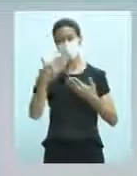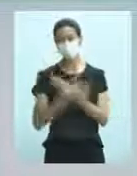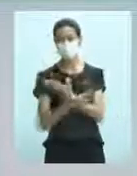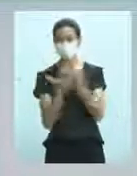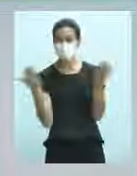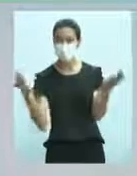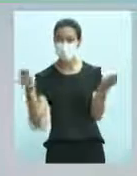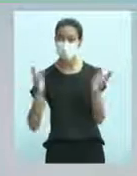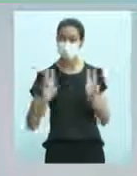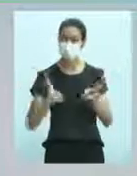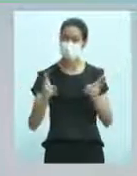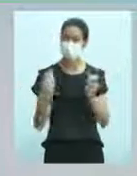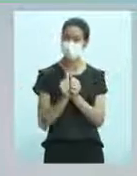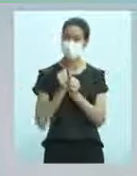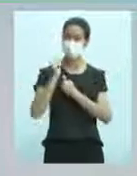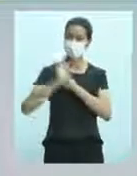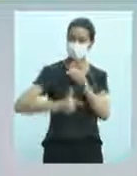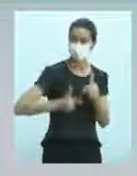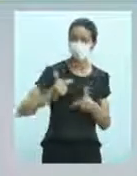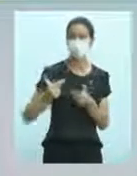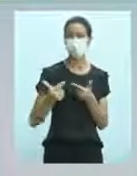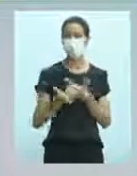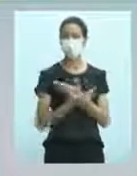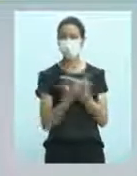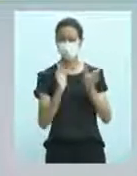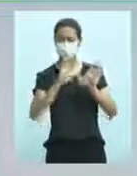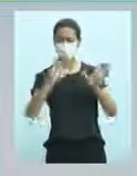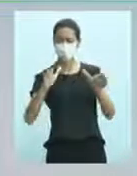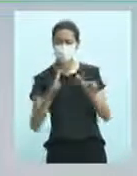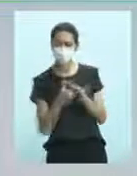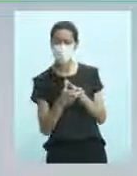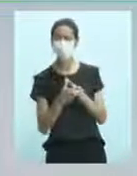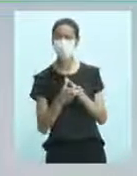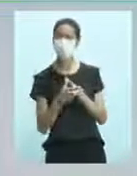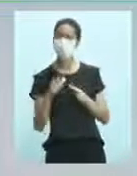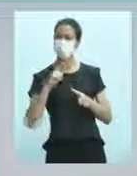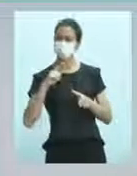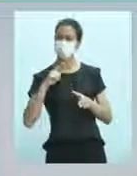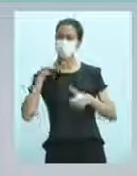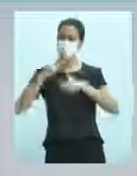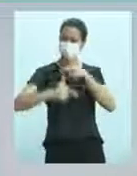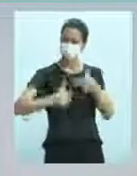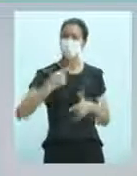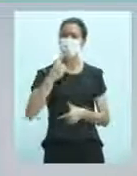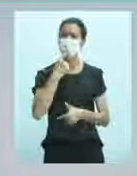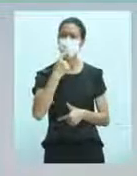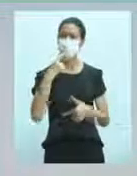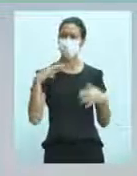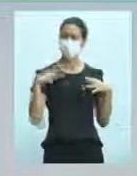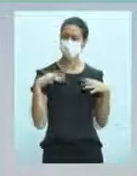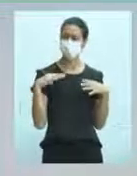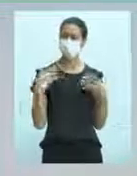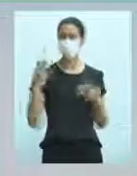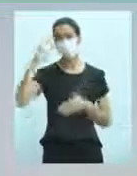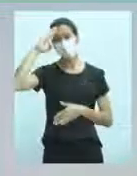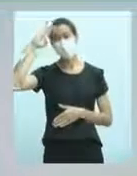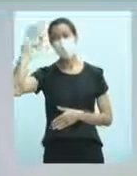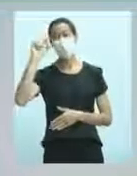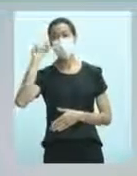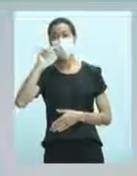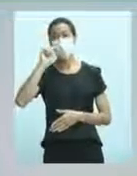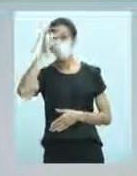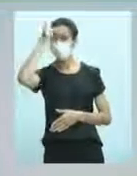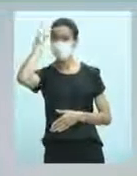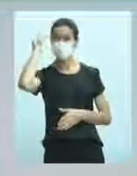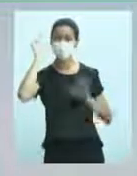envolvidos agradecer aqueles que estão trabalhando nos feriado principalmente o pessoal da área de